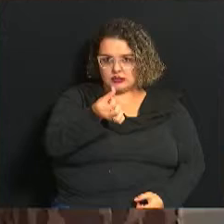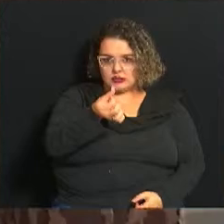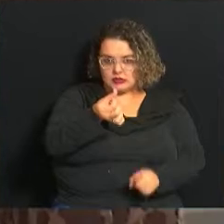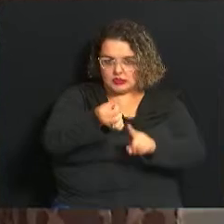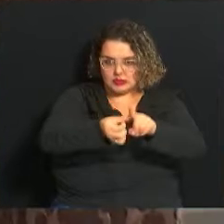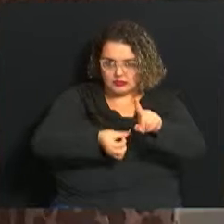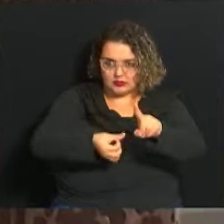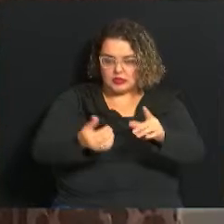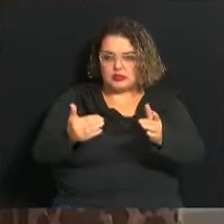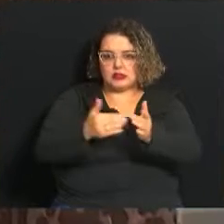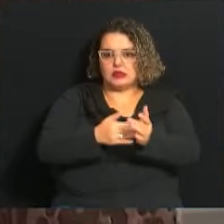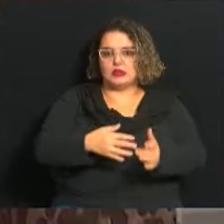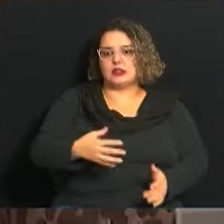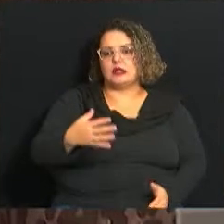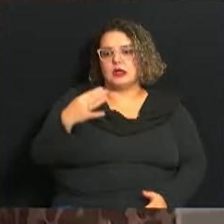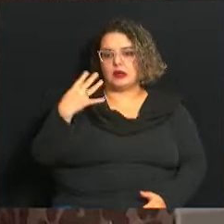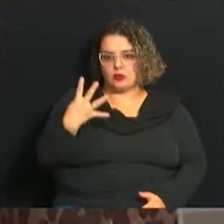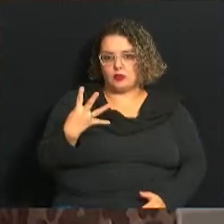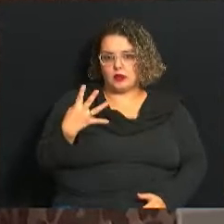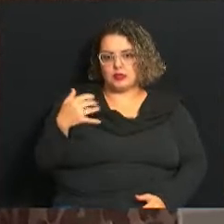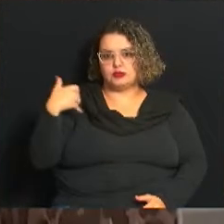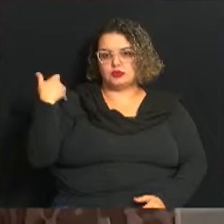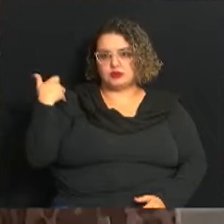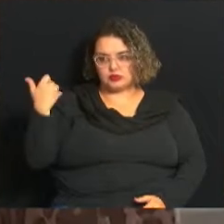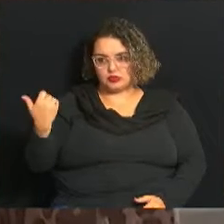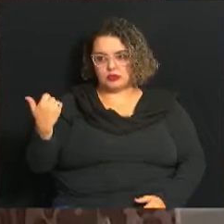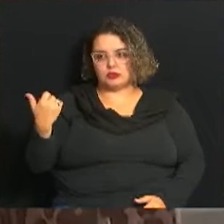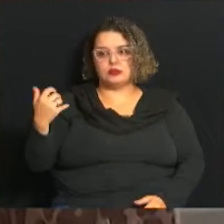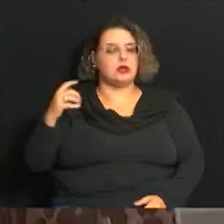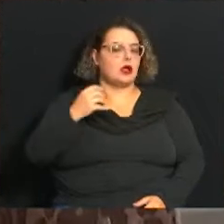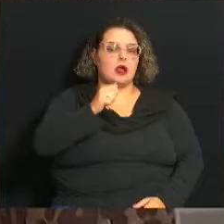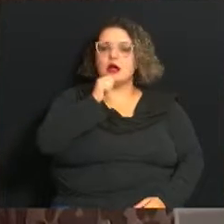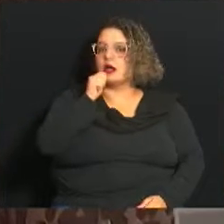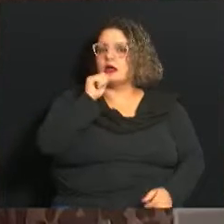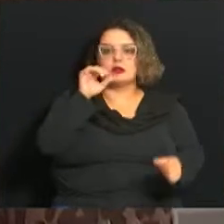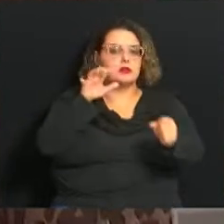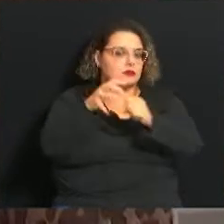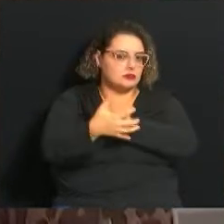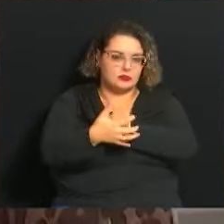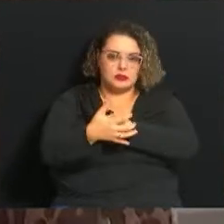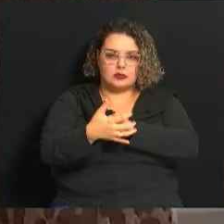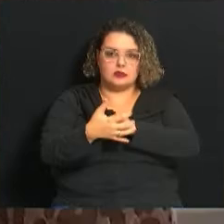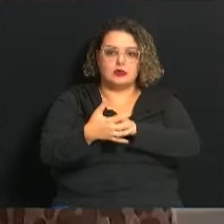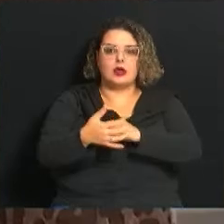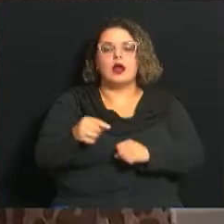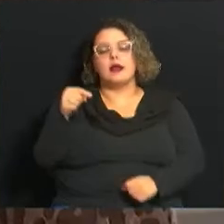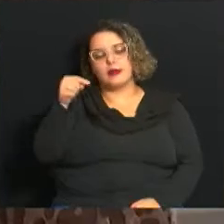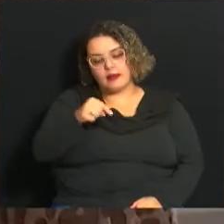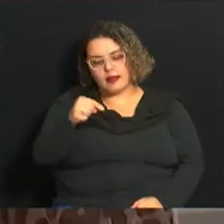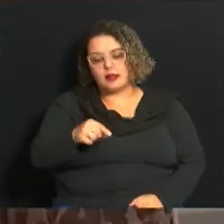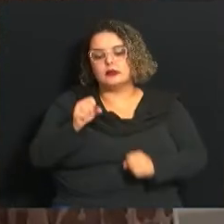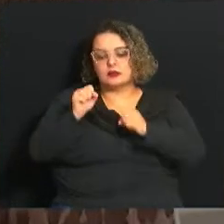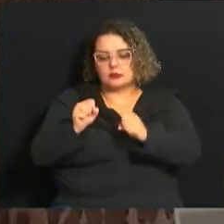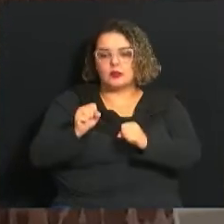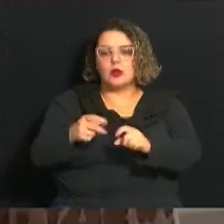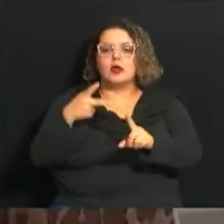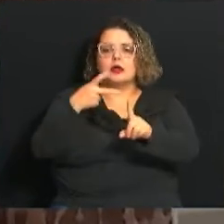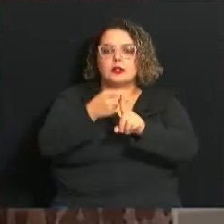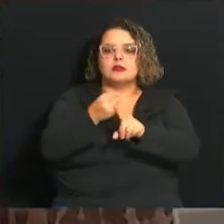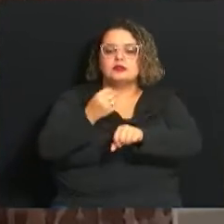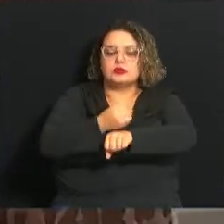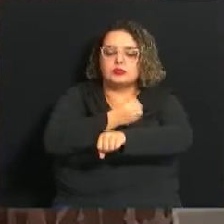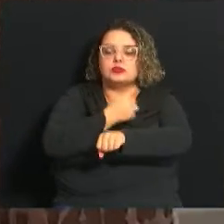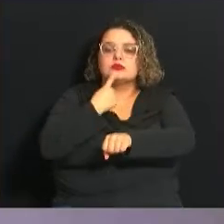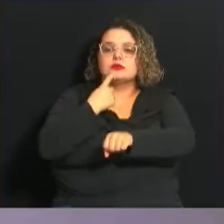vacina da Covid, então eles poderão receber influenza e sarampo no mesmo dia. Quem tomou ano passado, normal também? Precisa, a